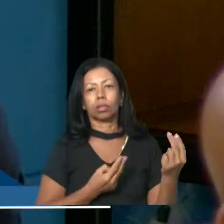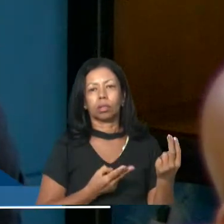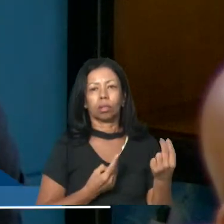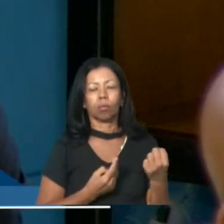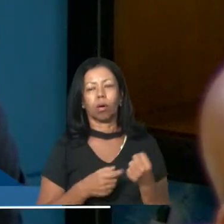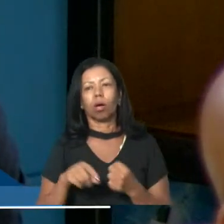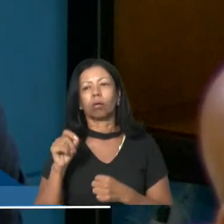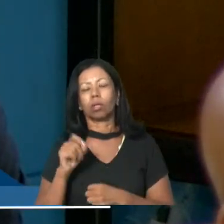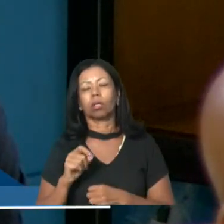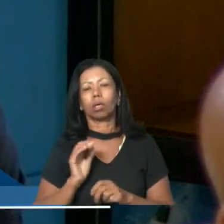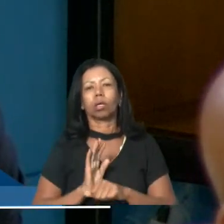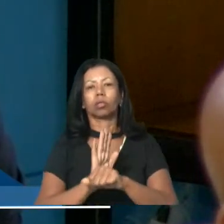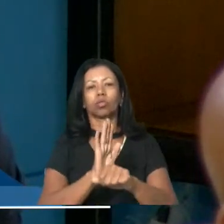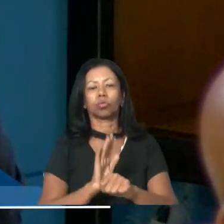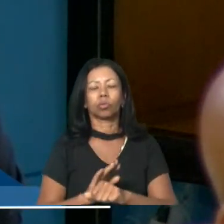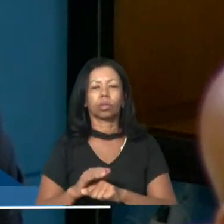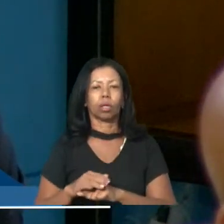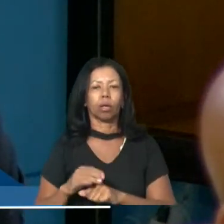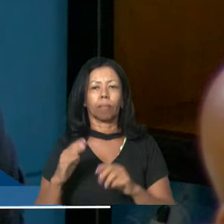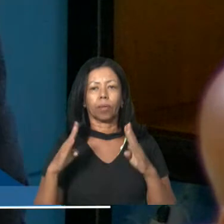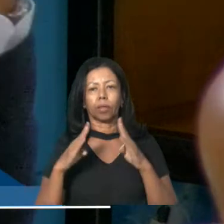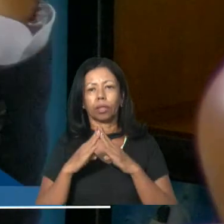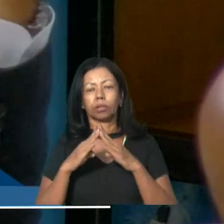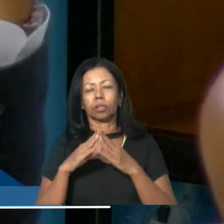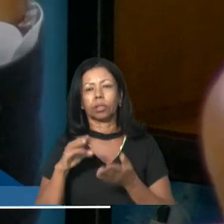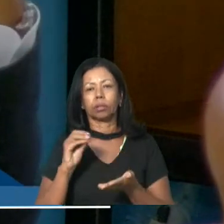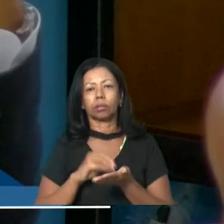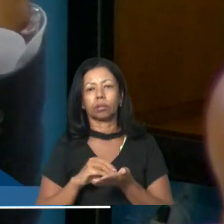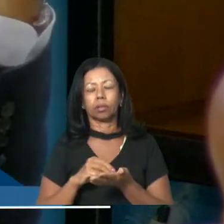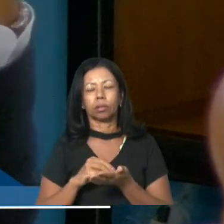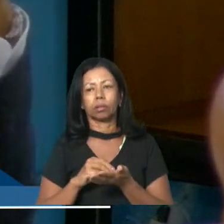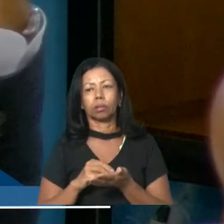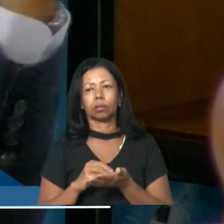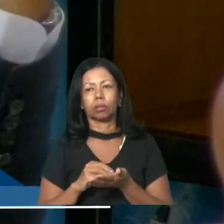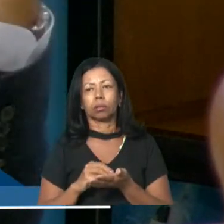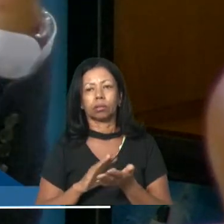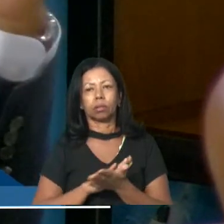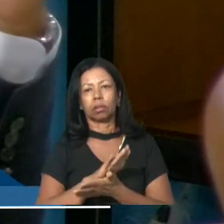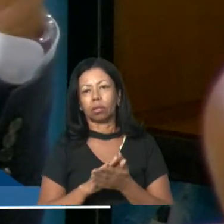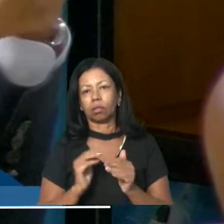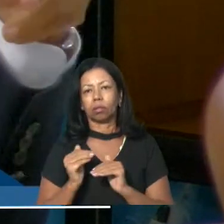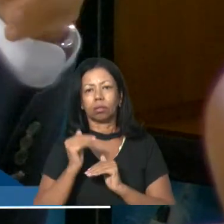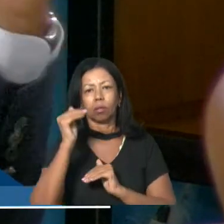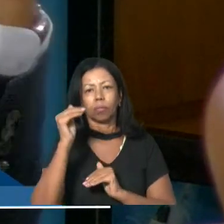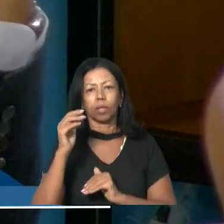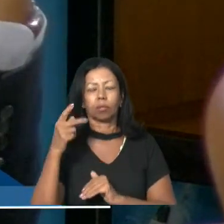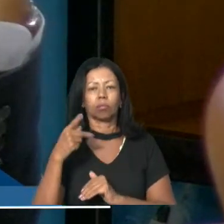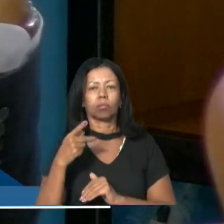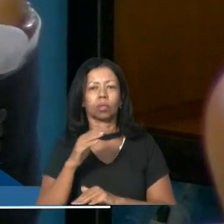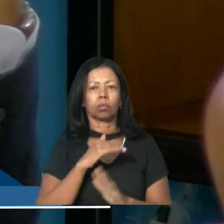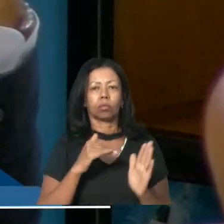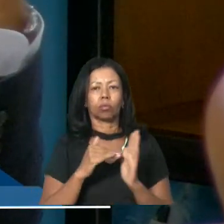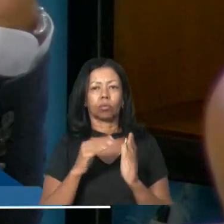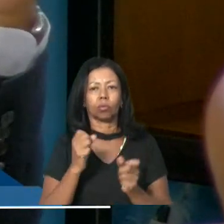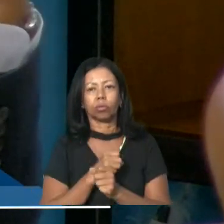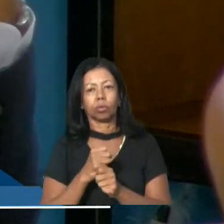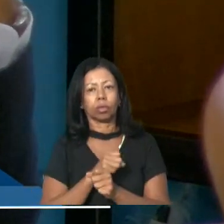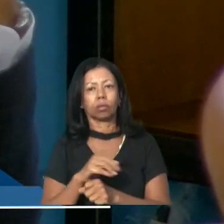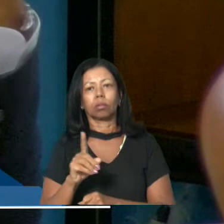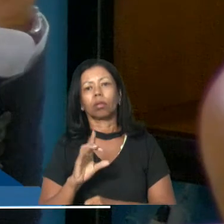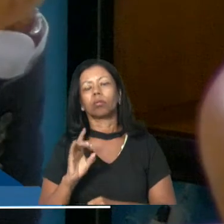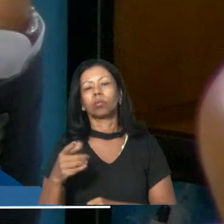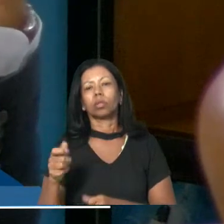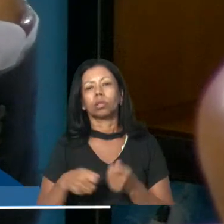é auxílio Bolsa Moradia, sem nenhum qualquer tipo de reajuste ao longo dos anos aí, não só